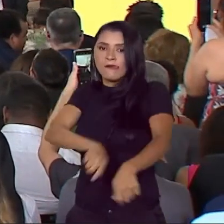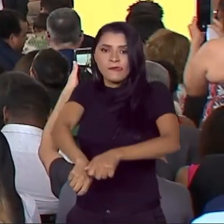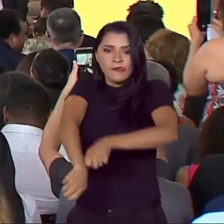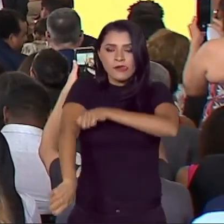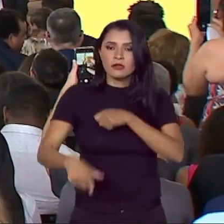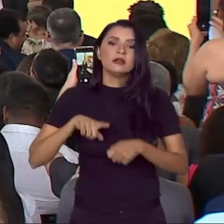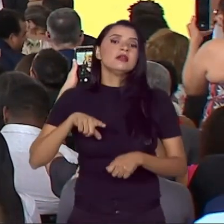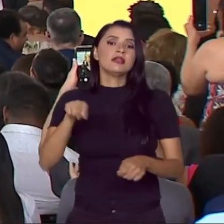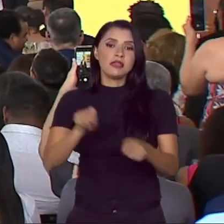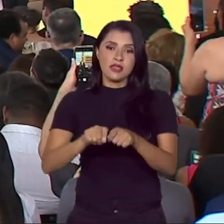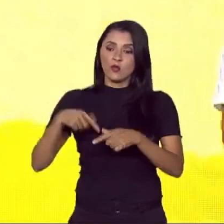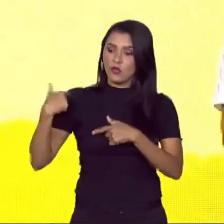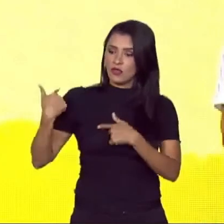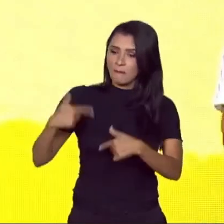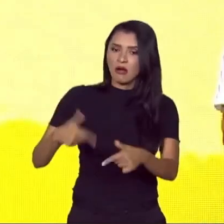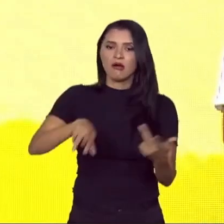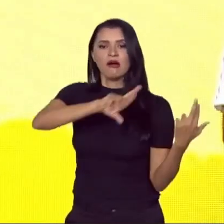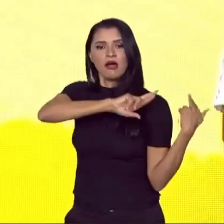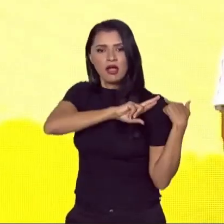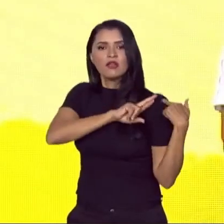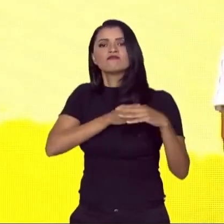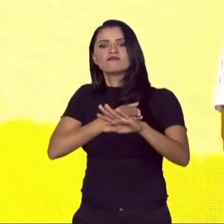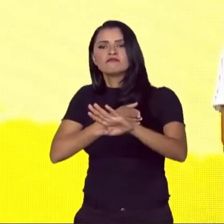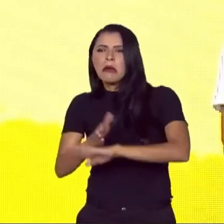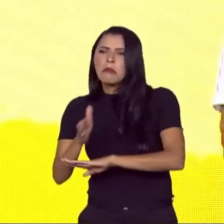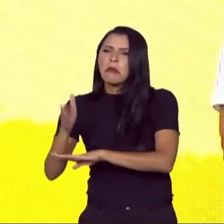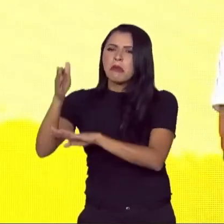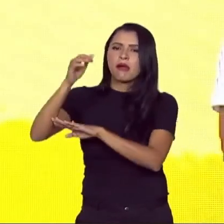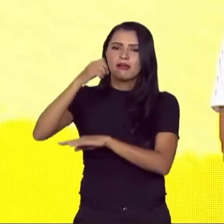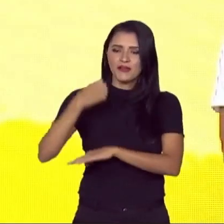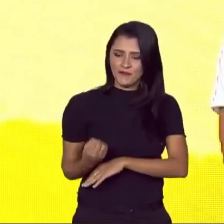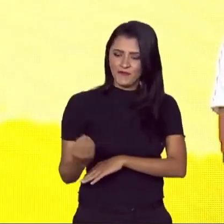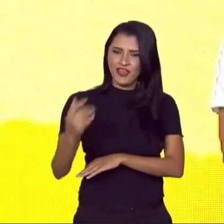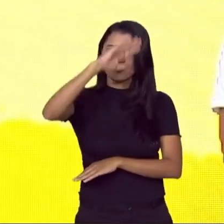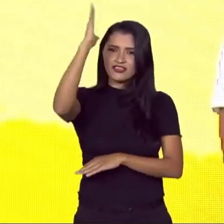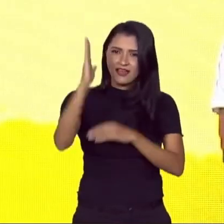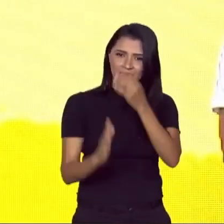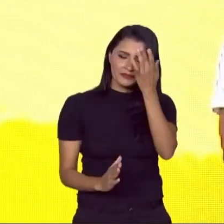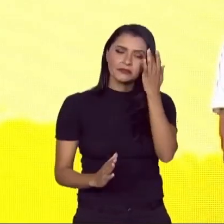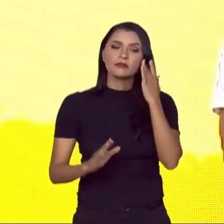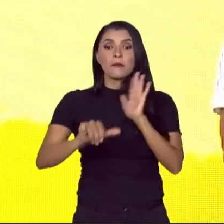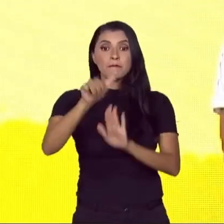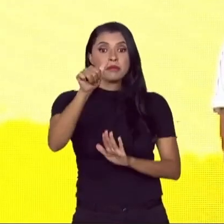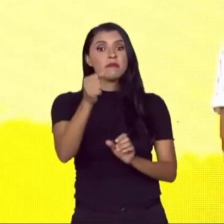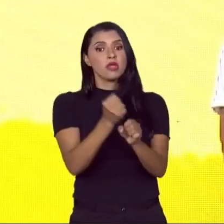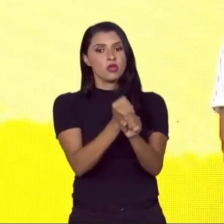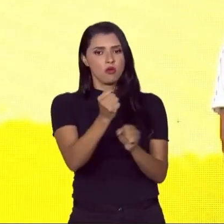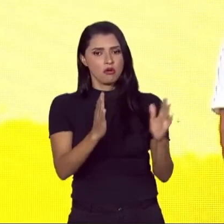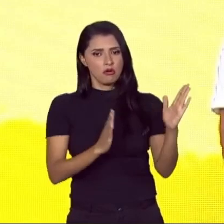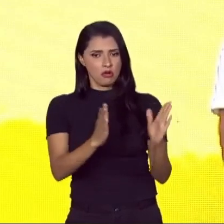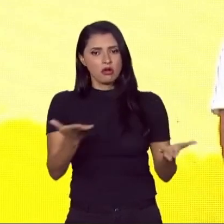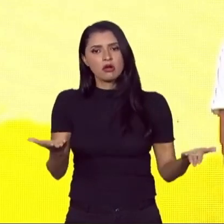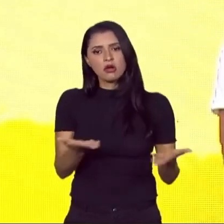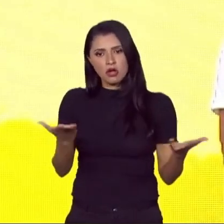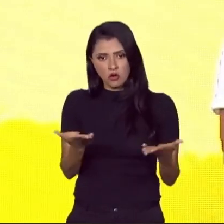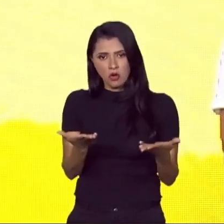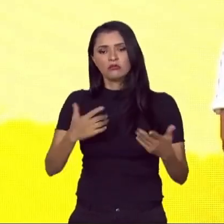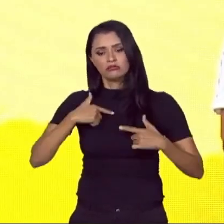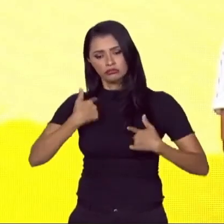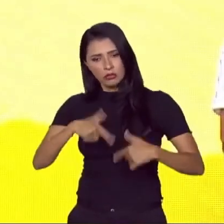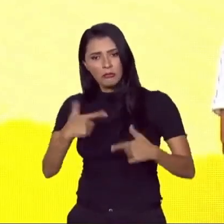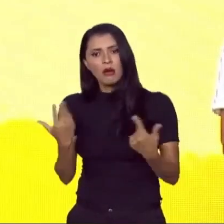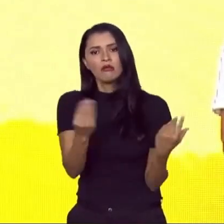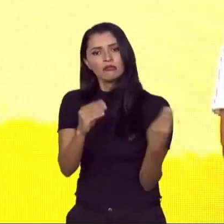meu compromisso, a viajar esse país. Nesse primeiro ano, o trabalho de